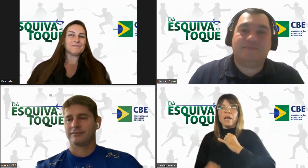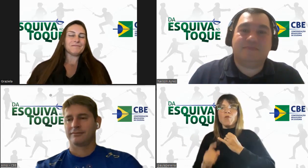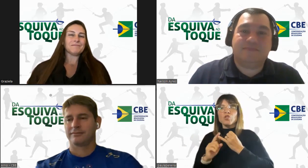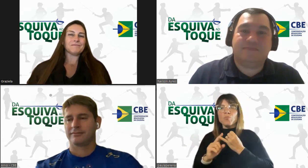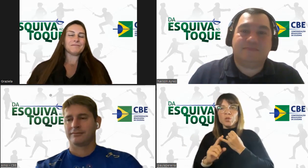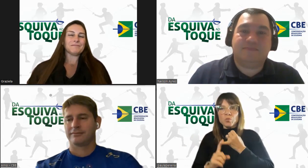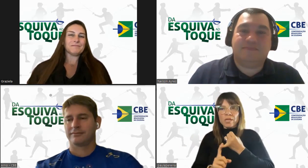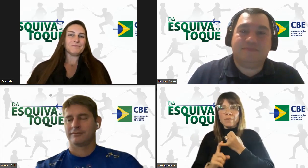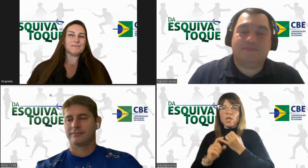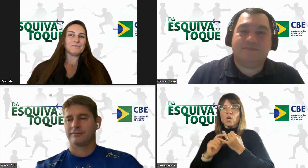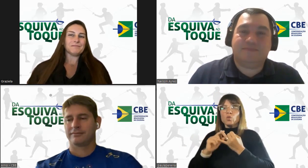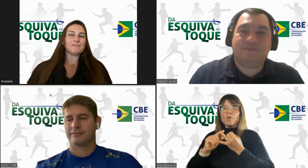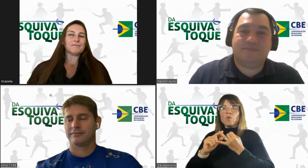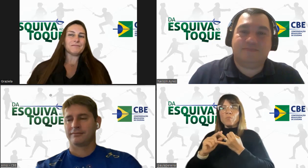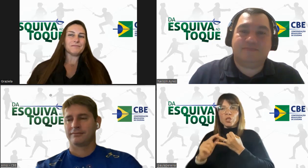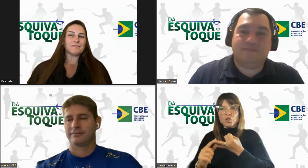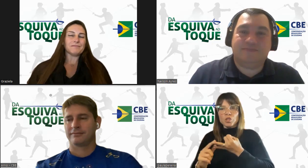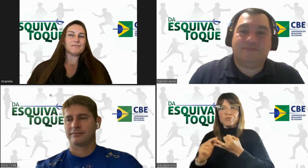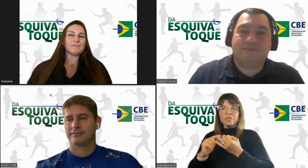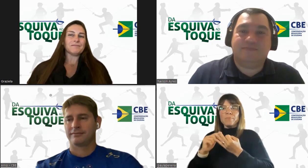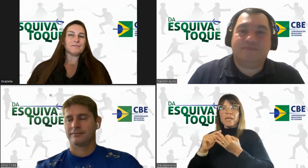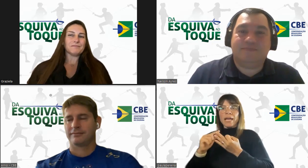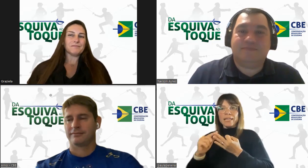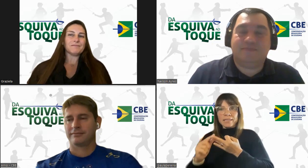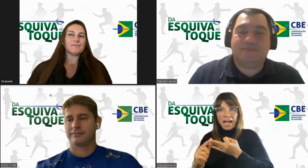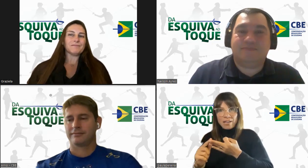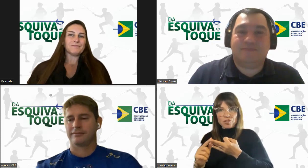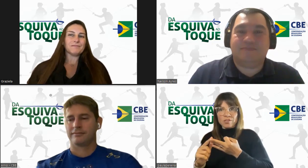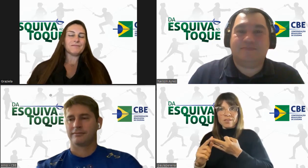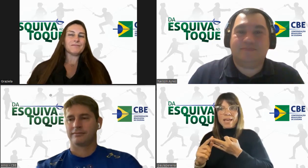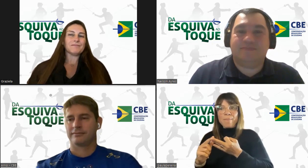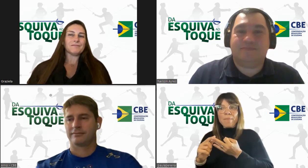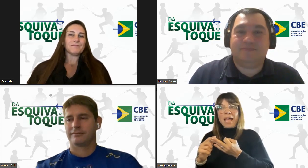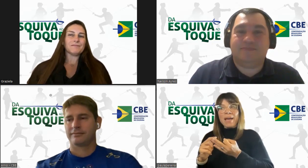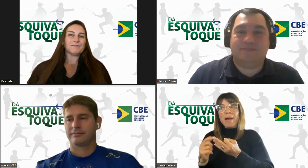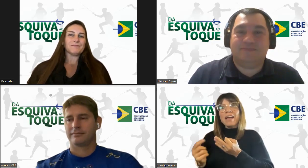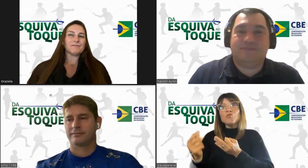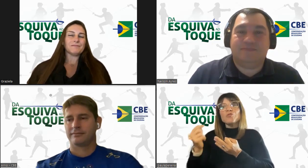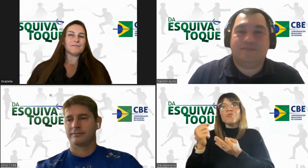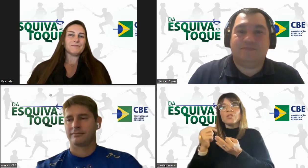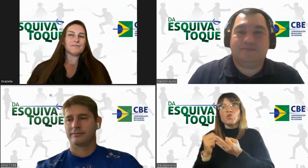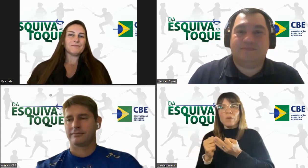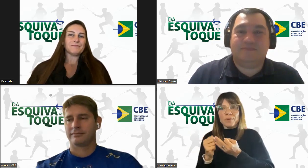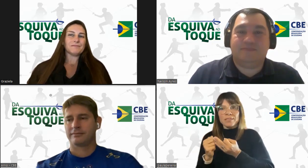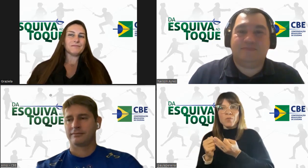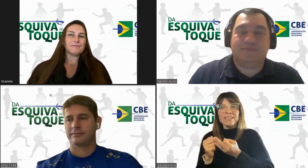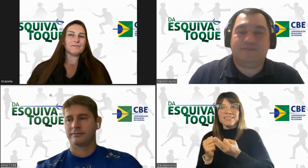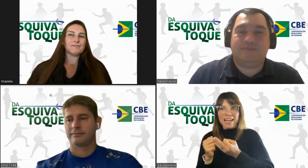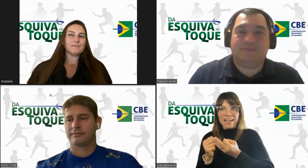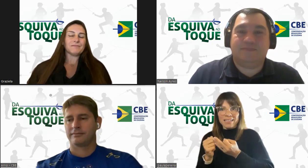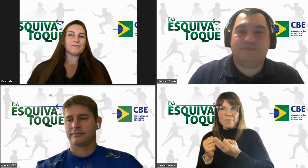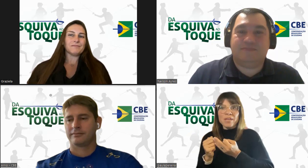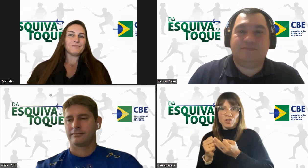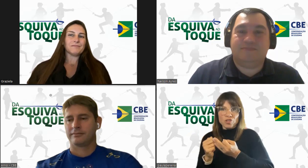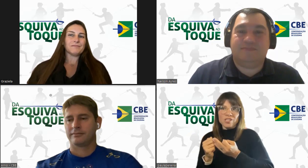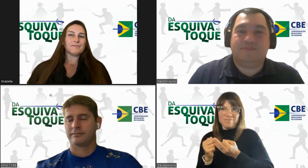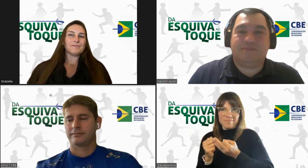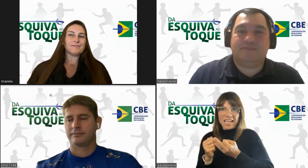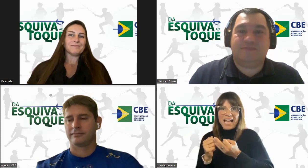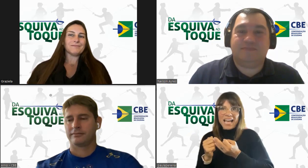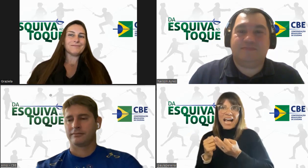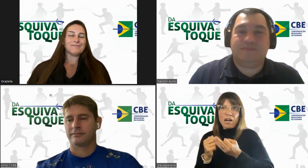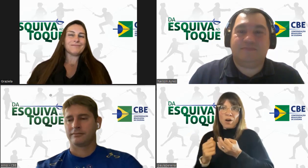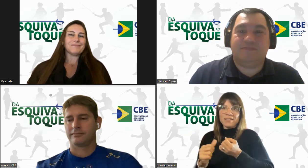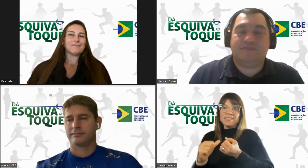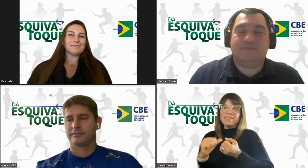consciente até onde eu posso ir do meu objetivo da minha realidade é mais difícil de uma pressão externa me